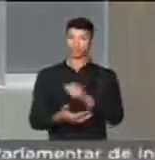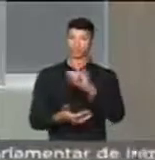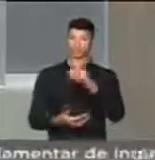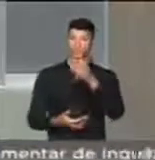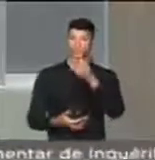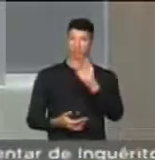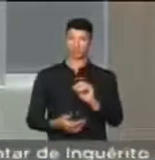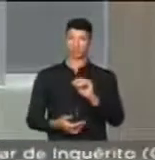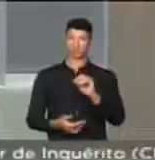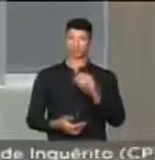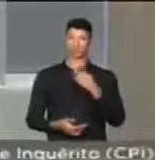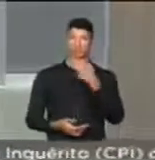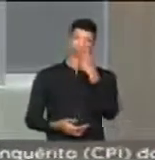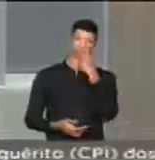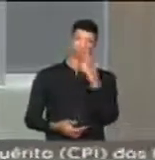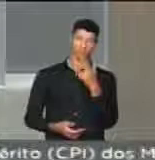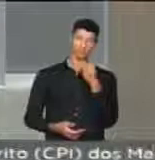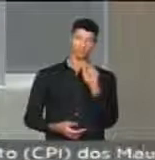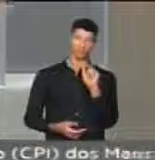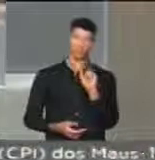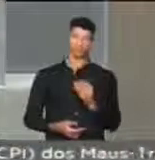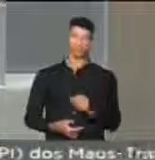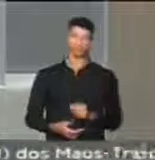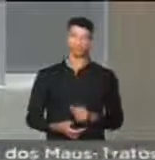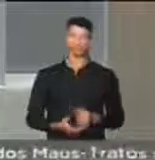dívida, eu me parece que...